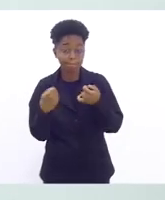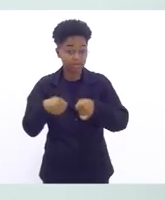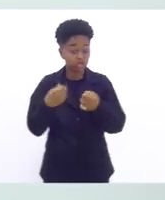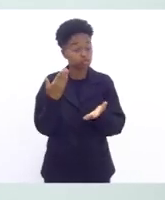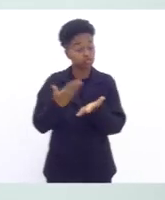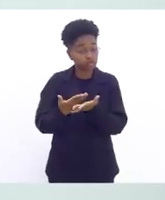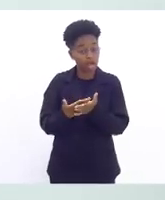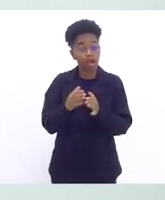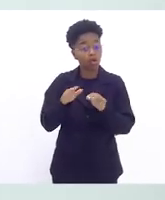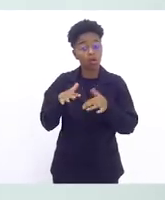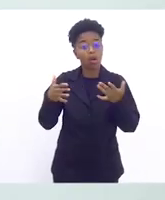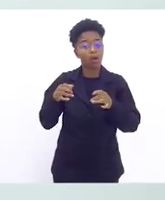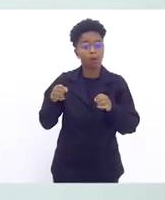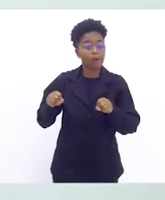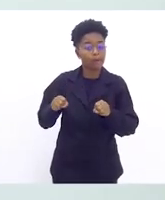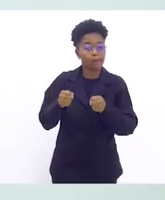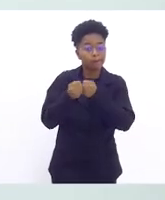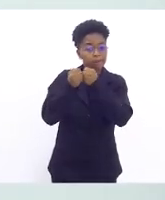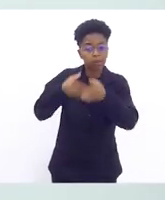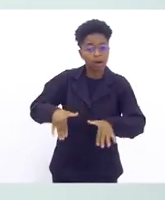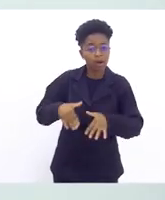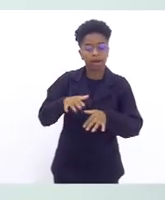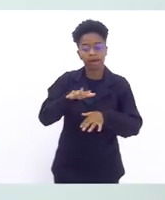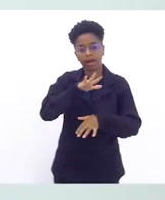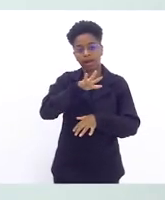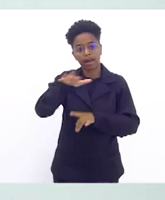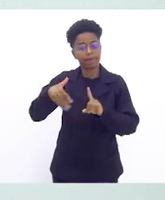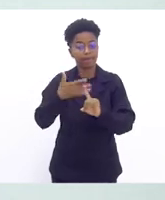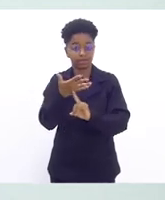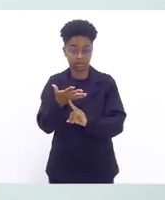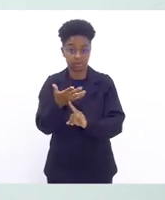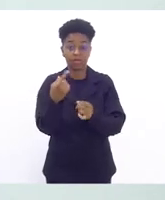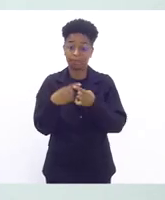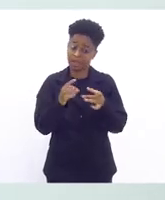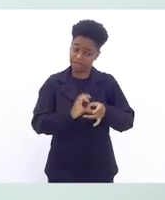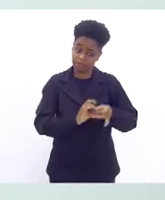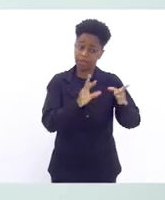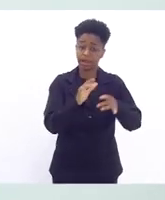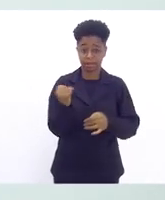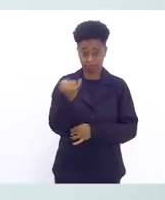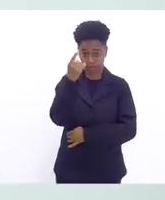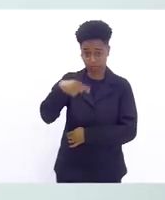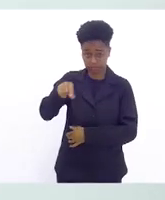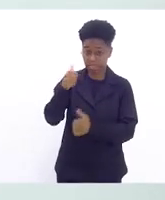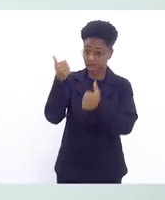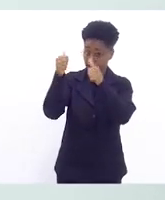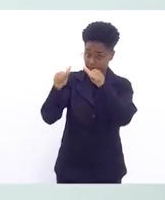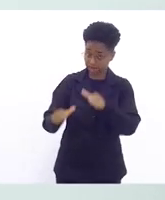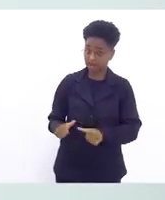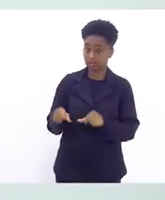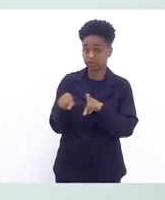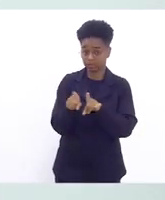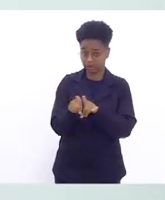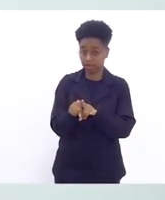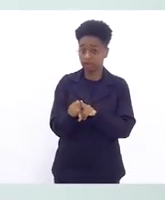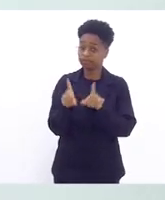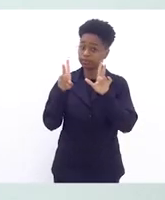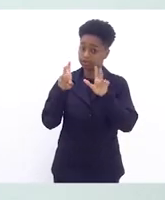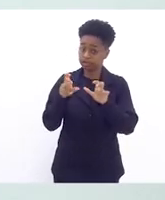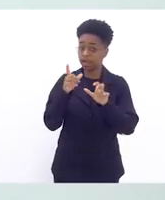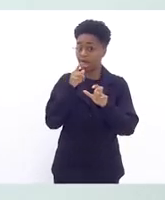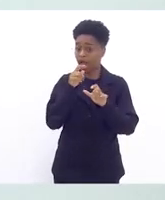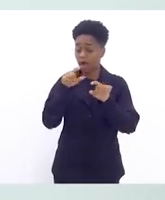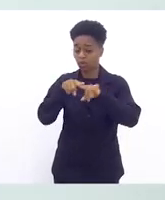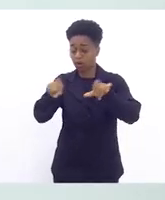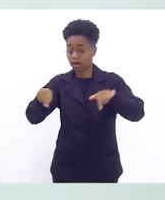impacto ambiental que está sendo liberado Pois é mas é importante vocês avaliarem isso sobre o desassoreamento carrinho